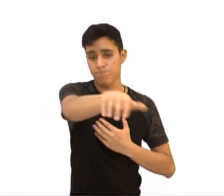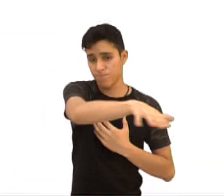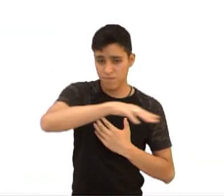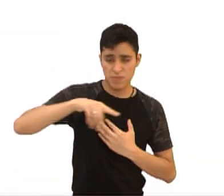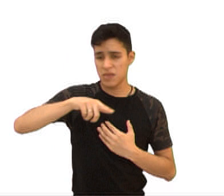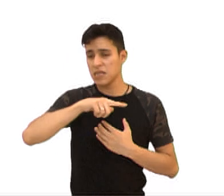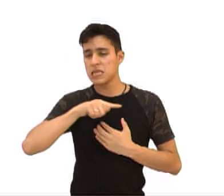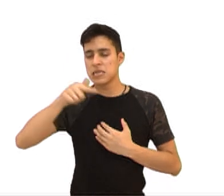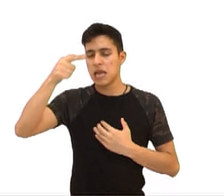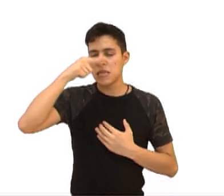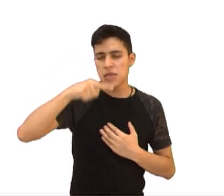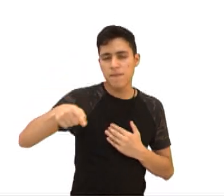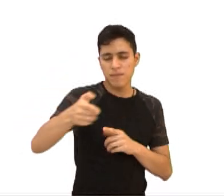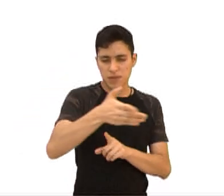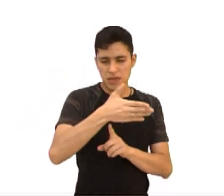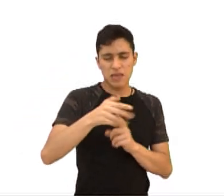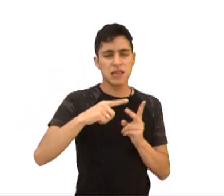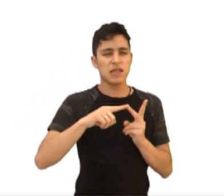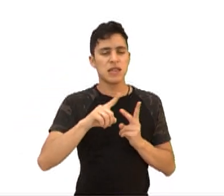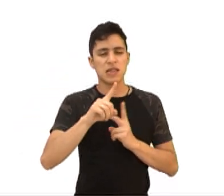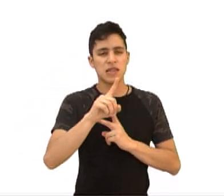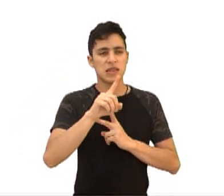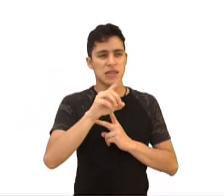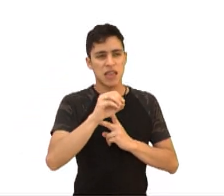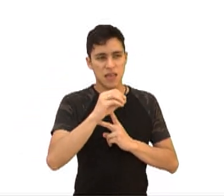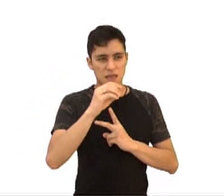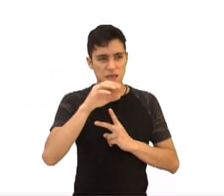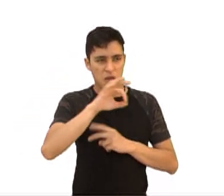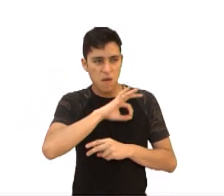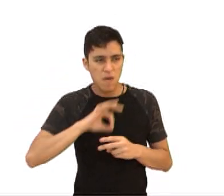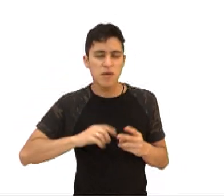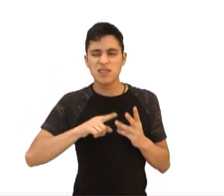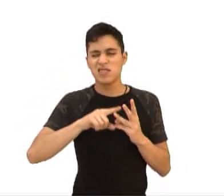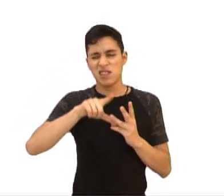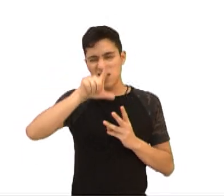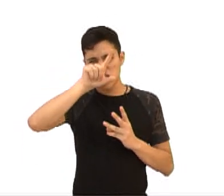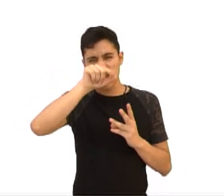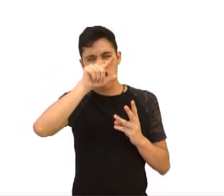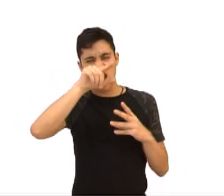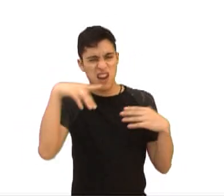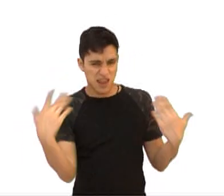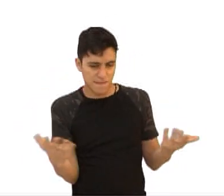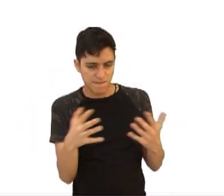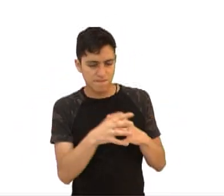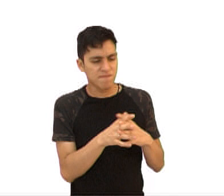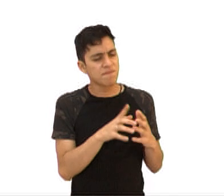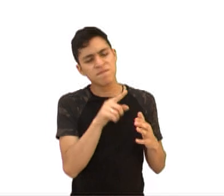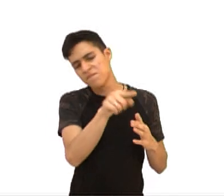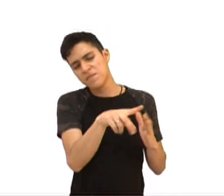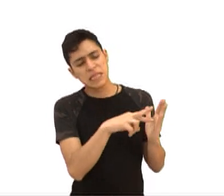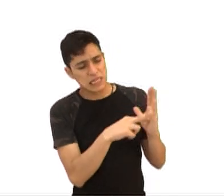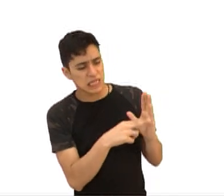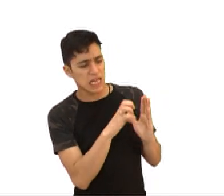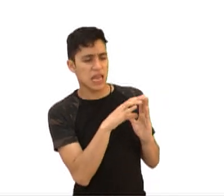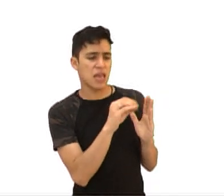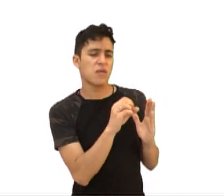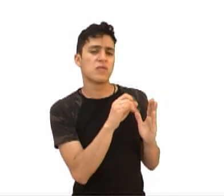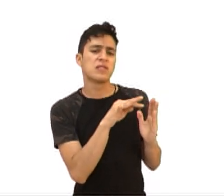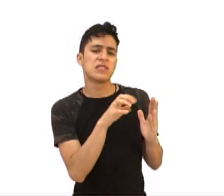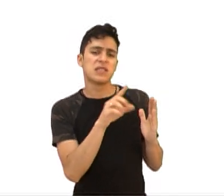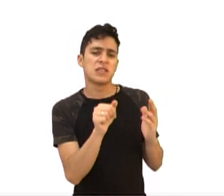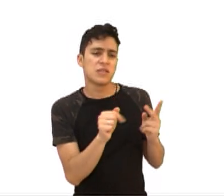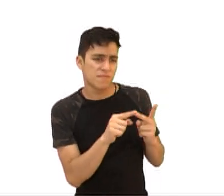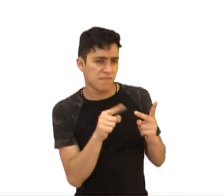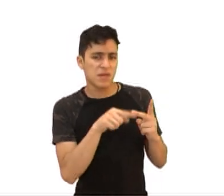tamanduás bandeiras, 1 onça e 10 araras. Esses indivíduos constituem, letra A, um ecossistema, letra B,